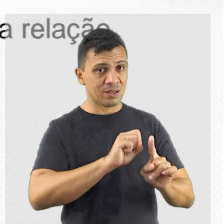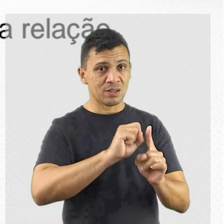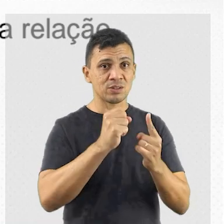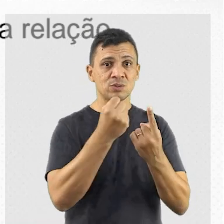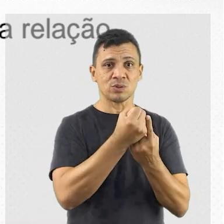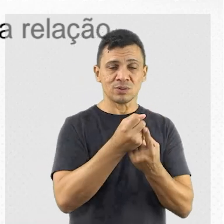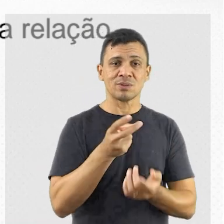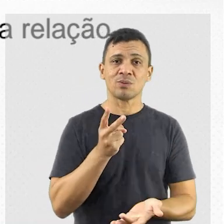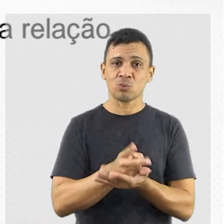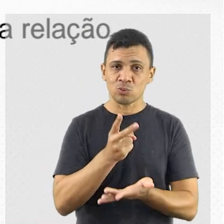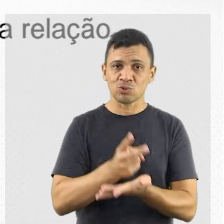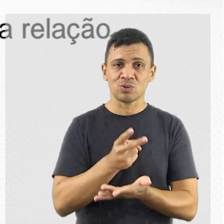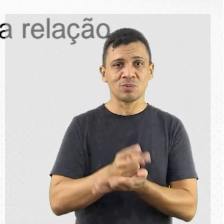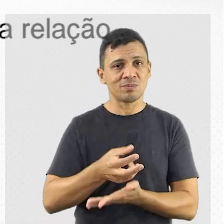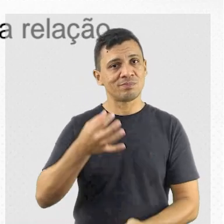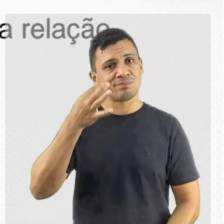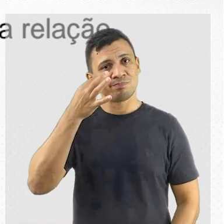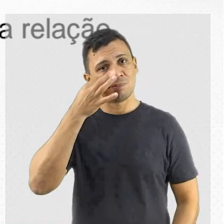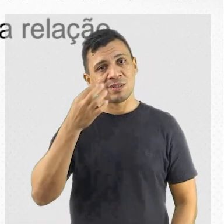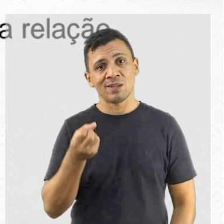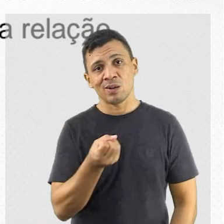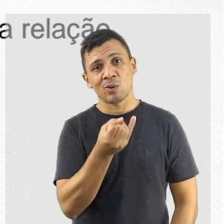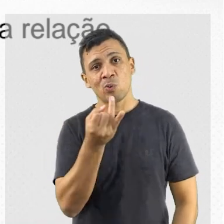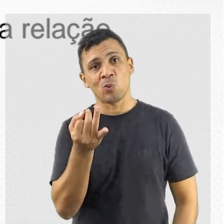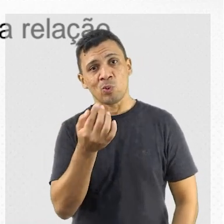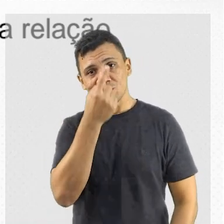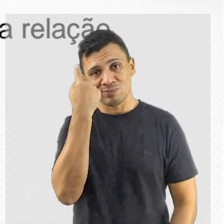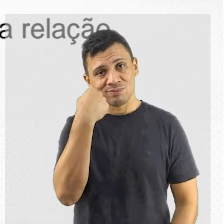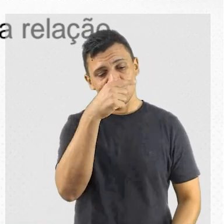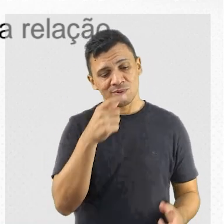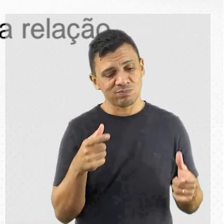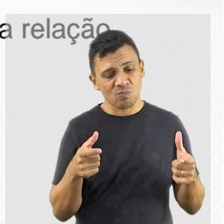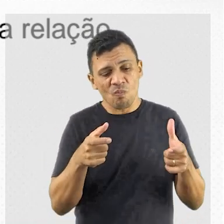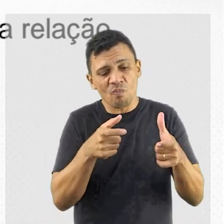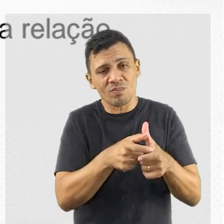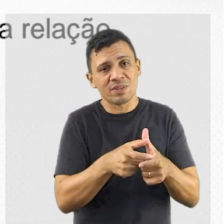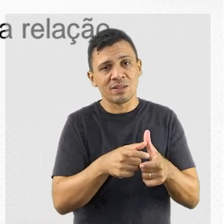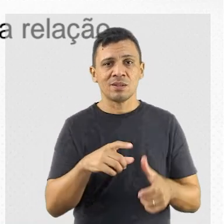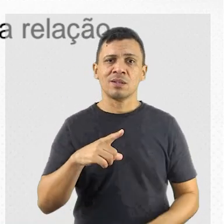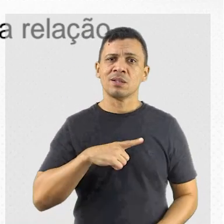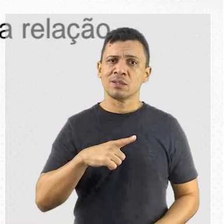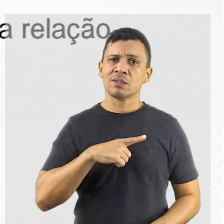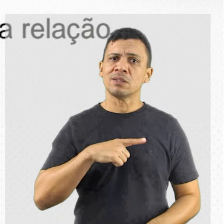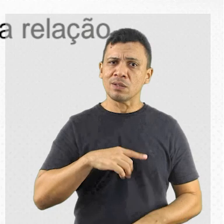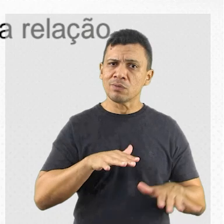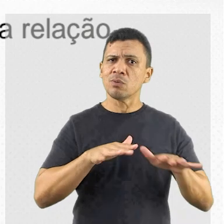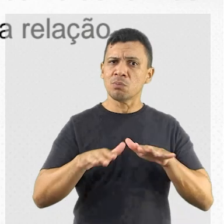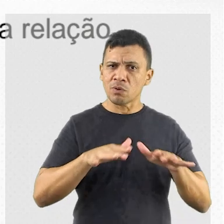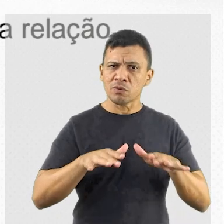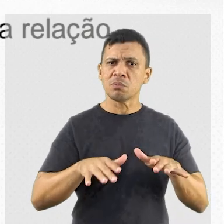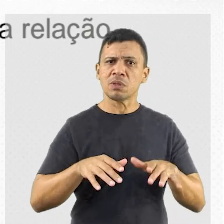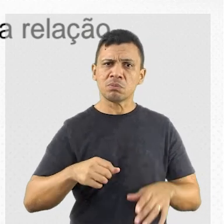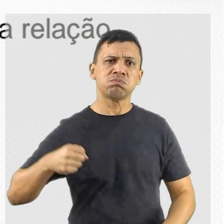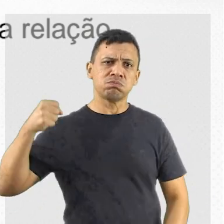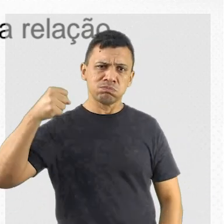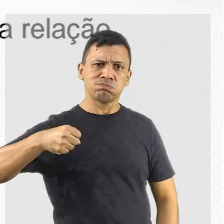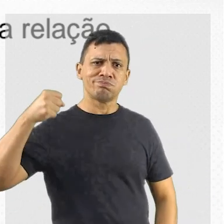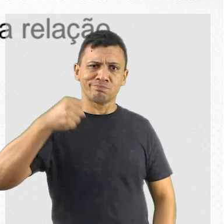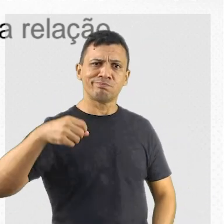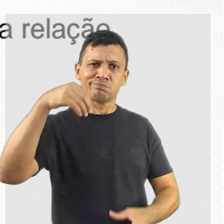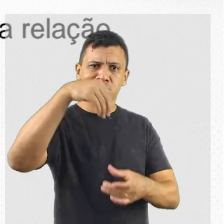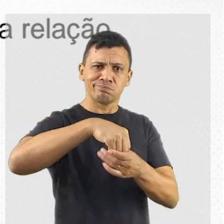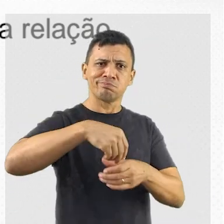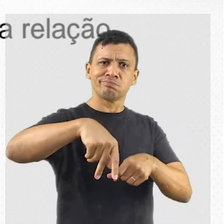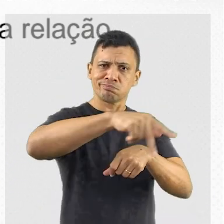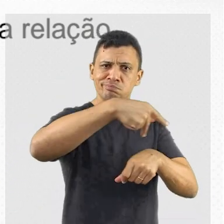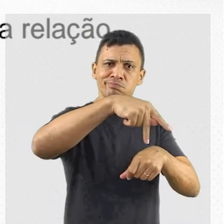inteiro, Weber, ele não trabalha com a ideia de sociedade, como essa força toda, e ele está o tempo